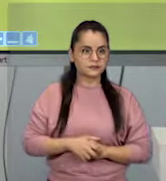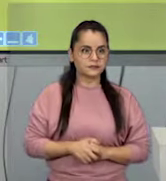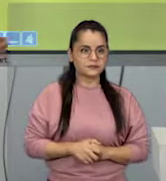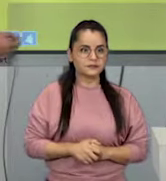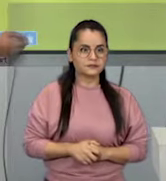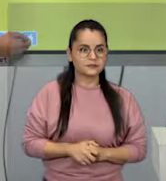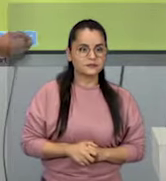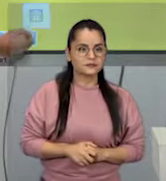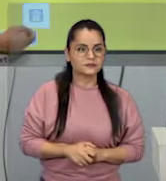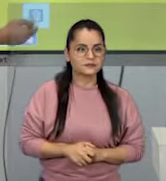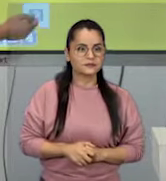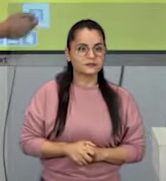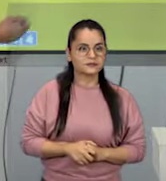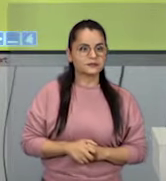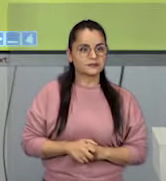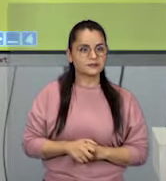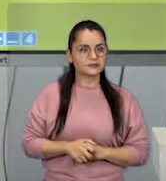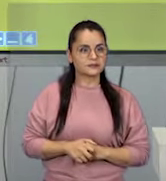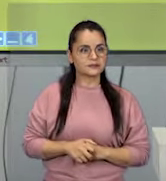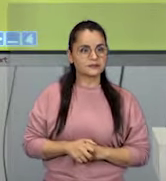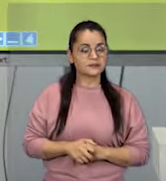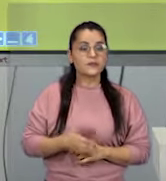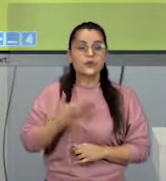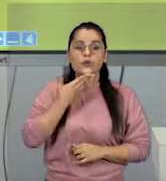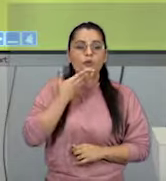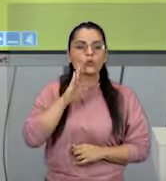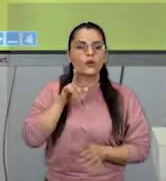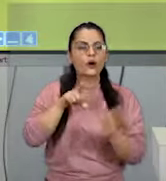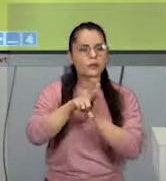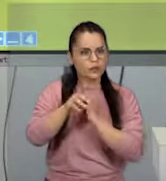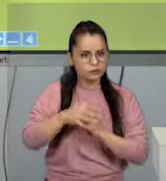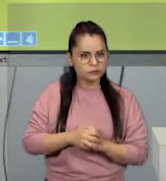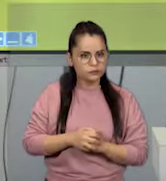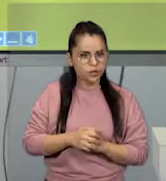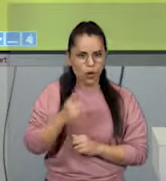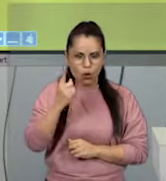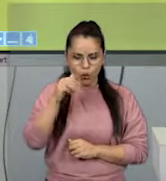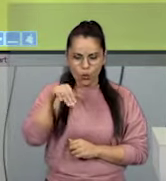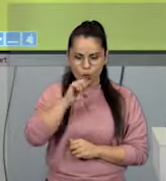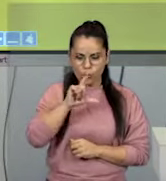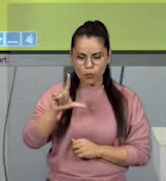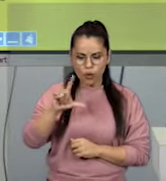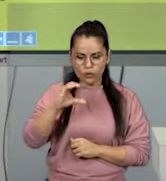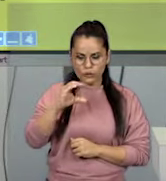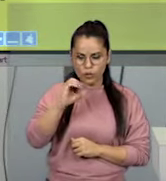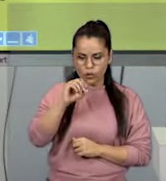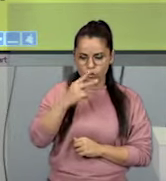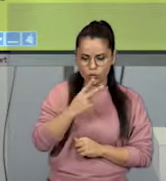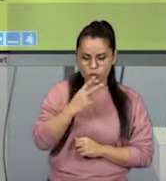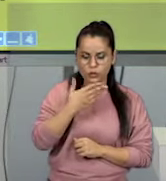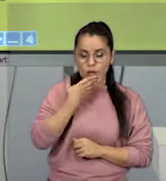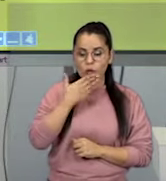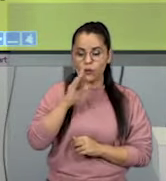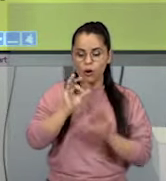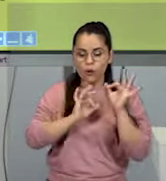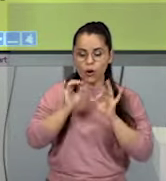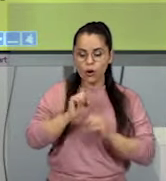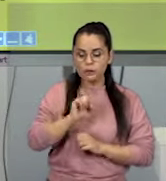683 kilojoules e qual que era a pergunta por mol de CO2 a ordem crescente